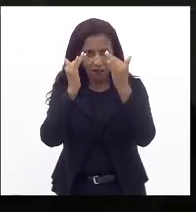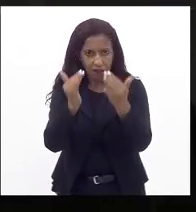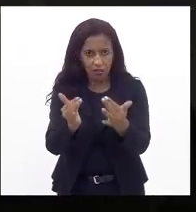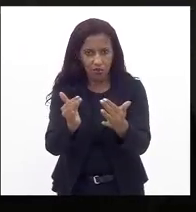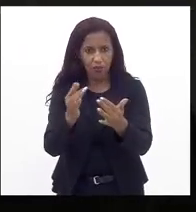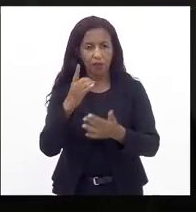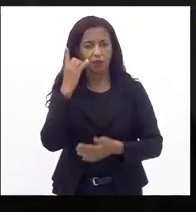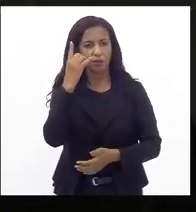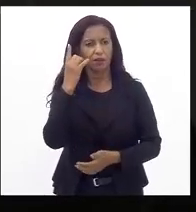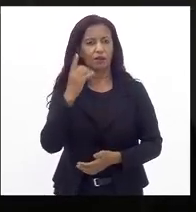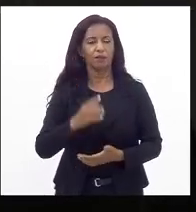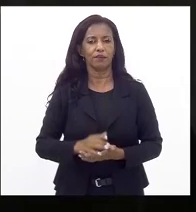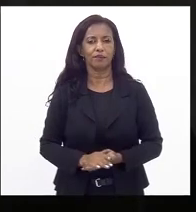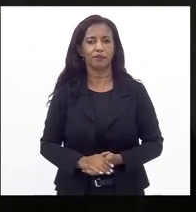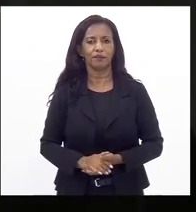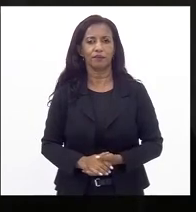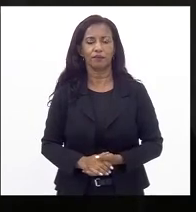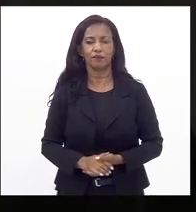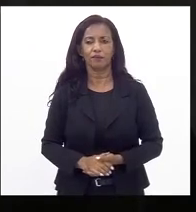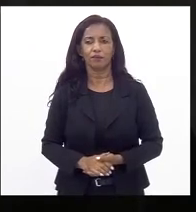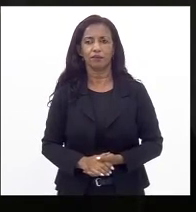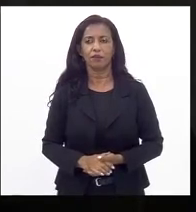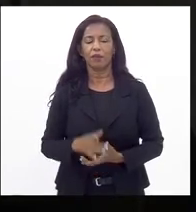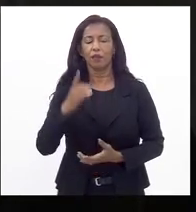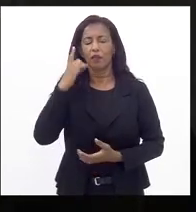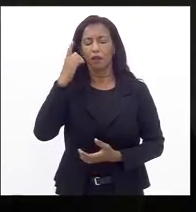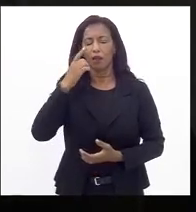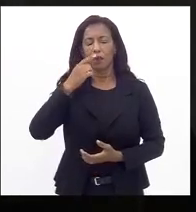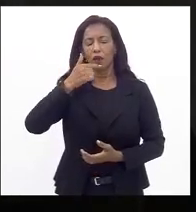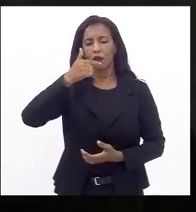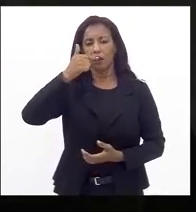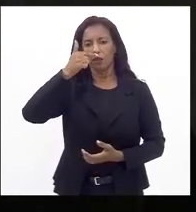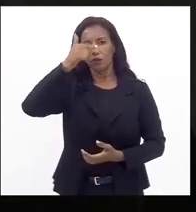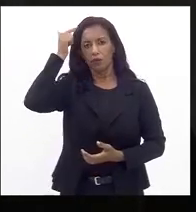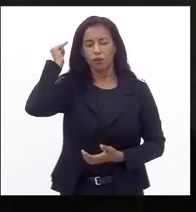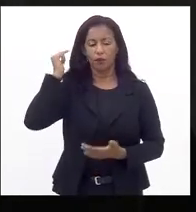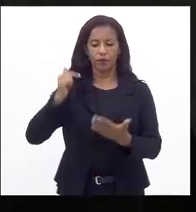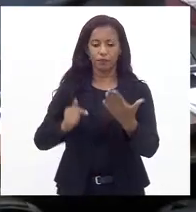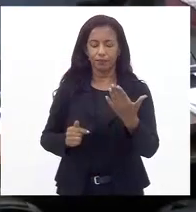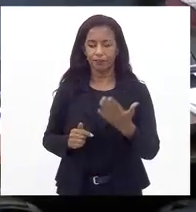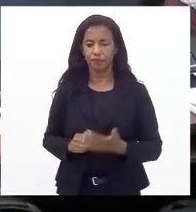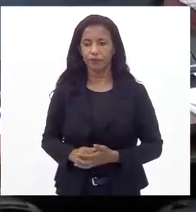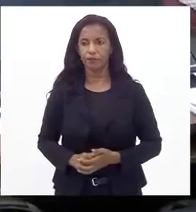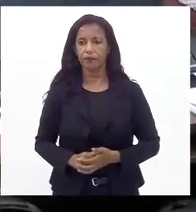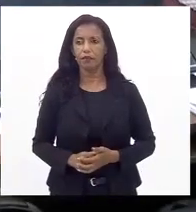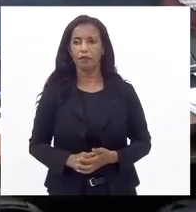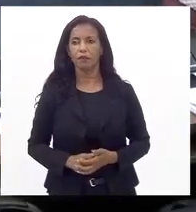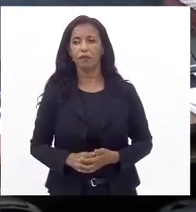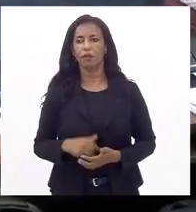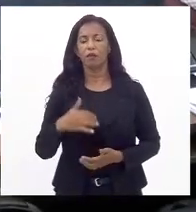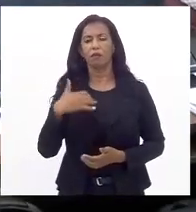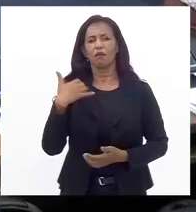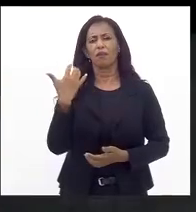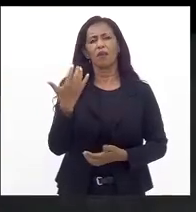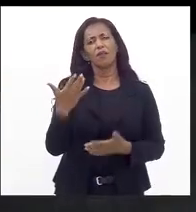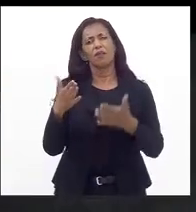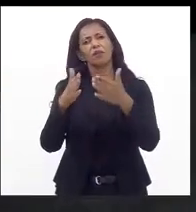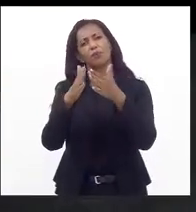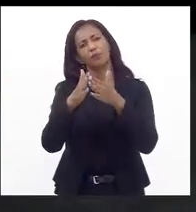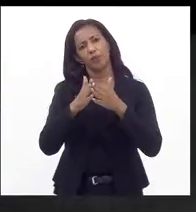Deputado Municipal Deputado Márcio Pacheco eu queria fazer um